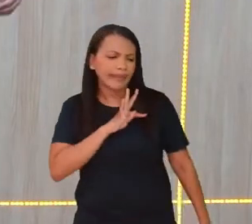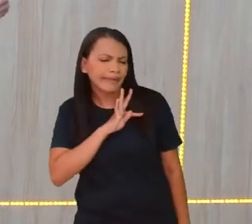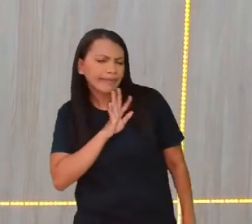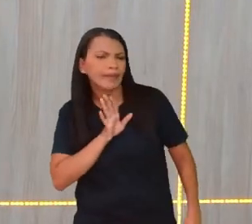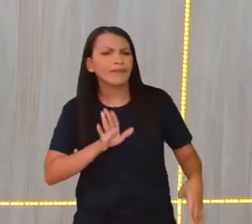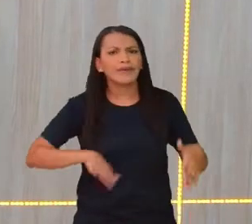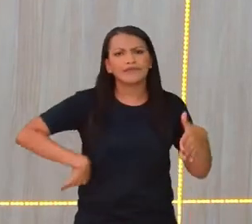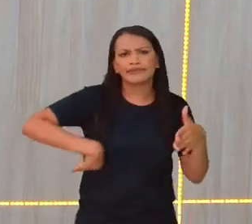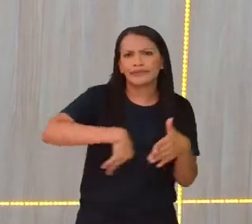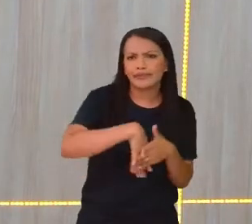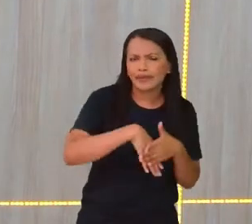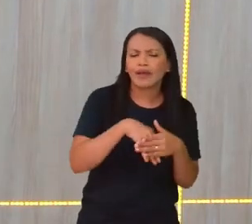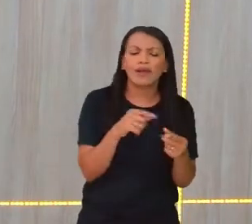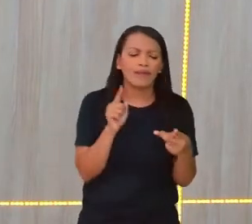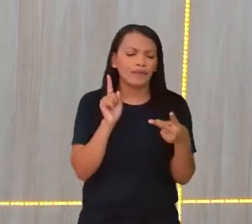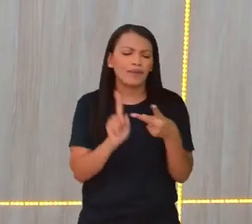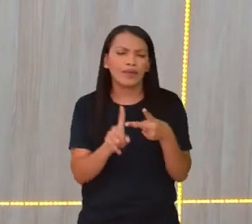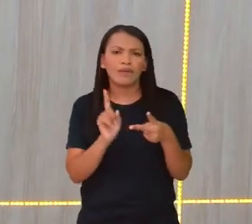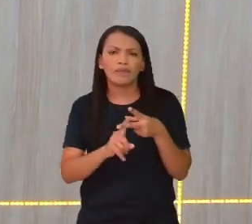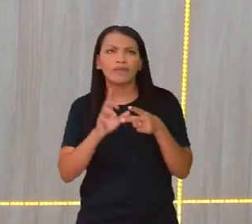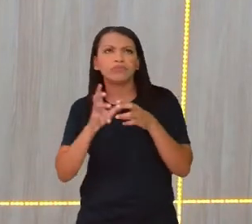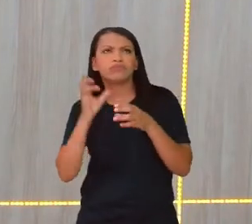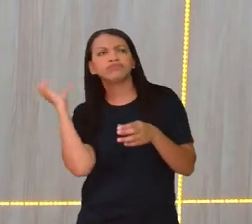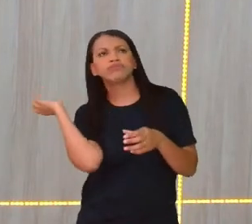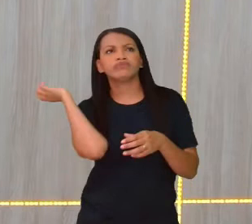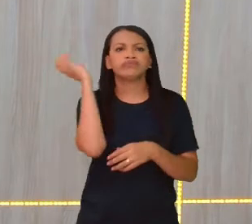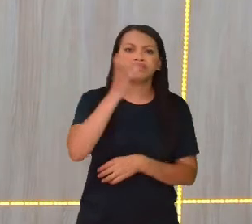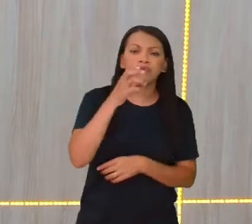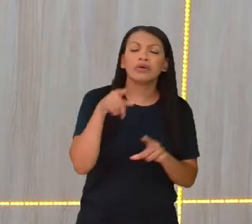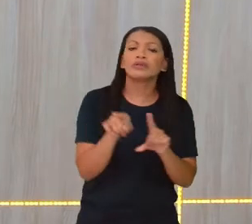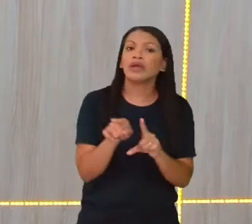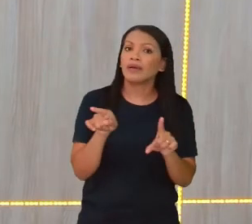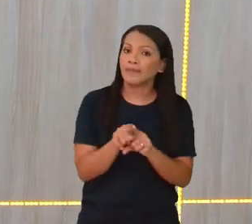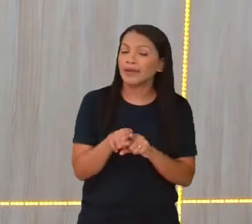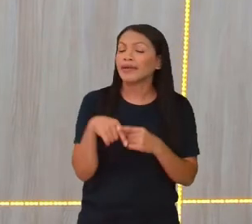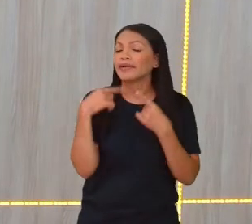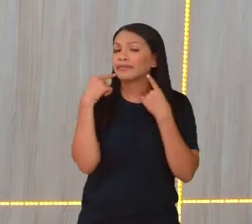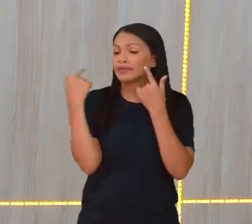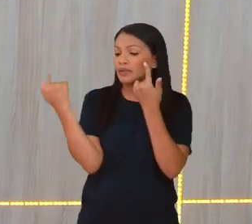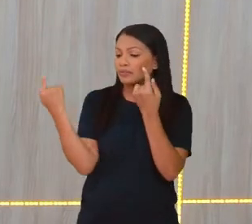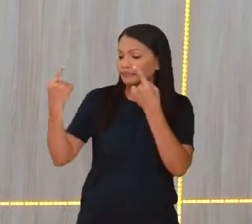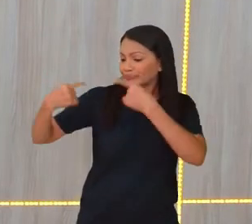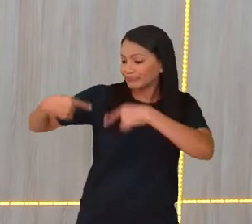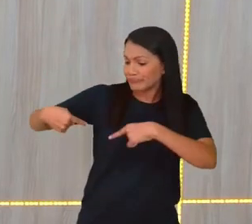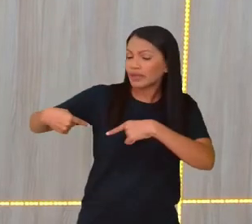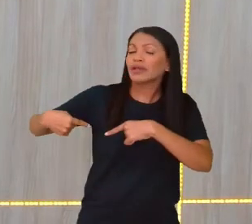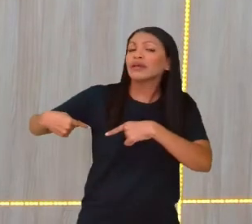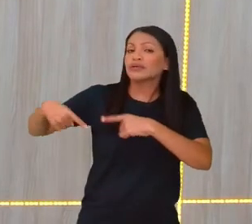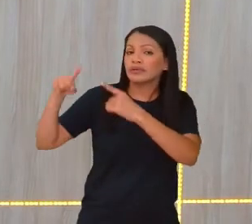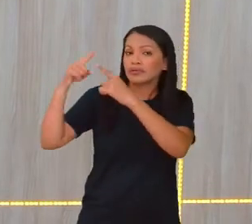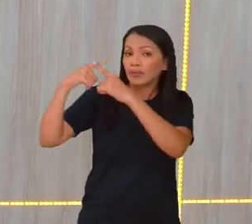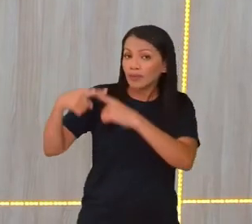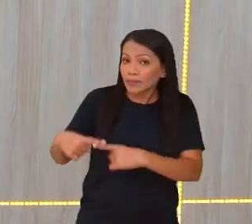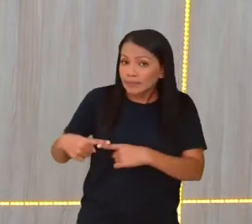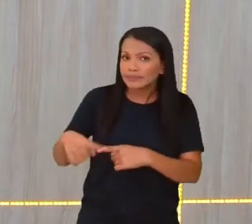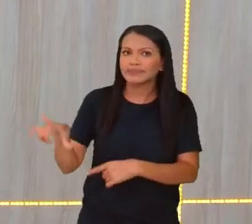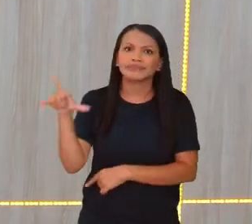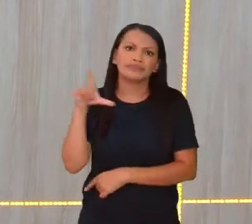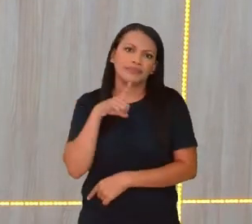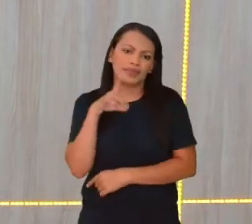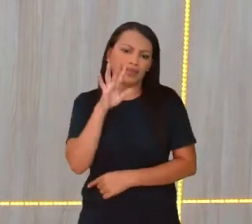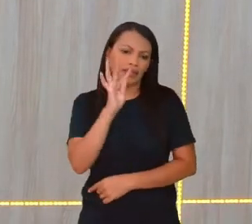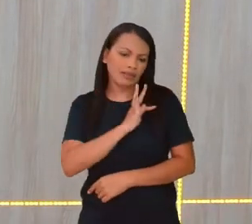futebol, para o handebol, para qualquer outra modalidade. Nas lutas, né, nos esportes de combate, também existem essas